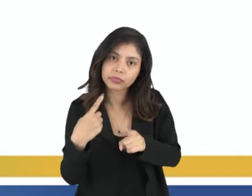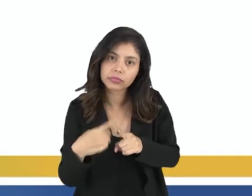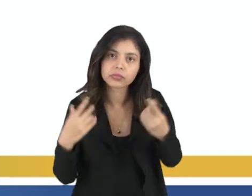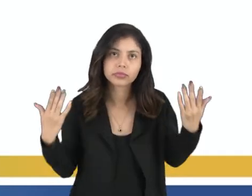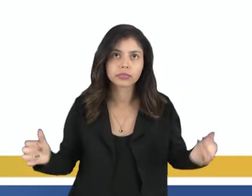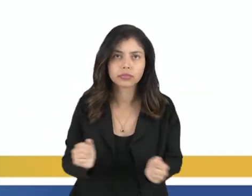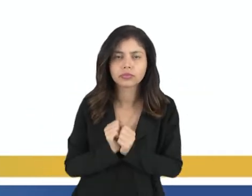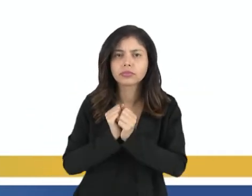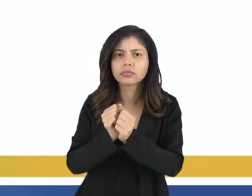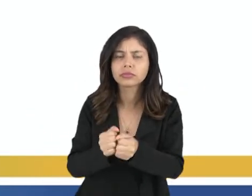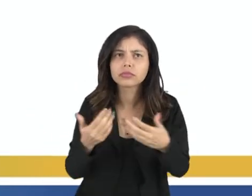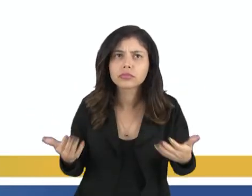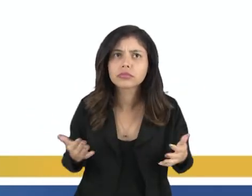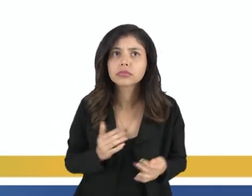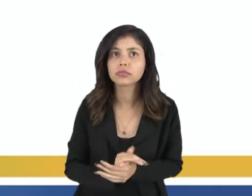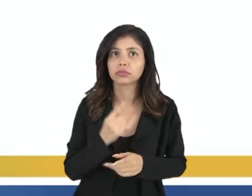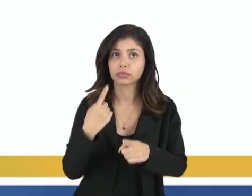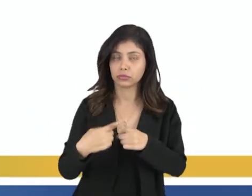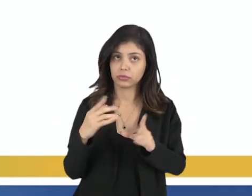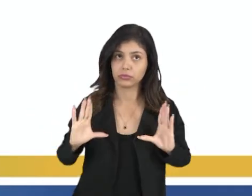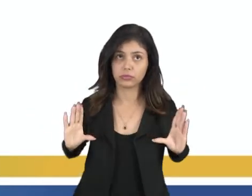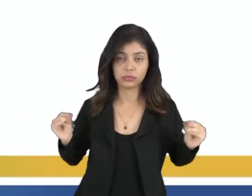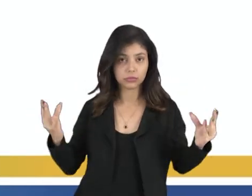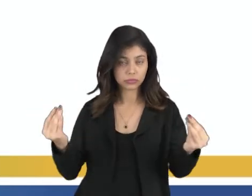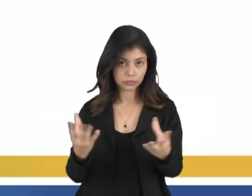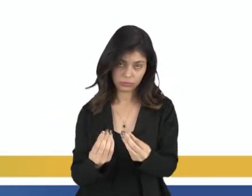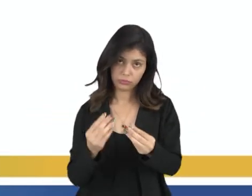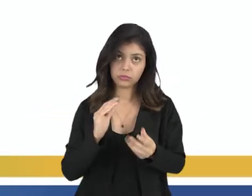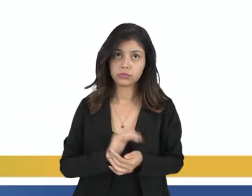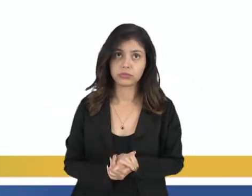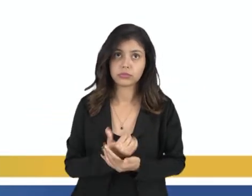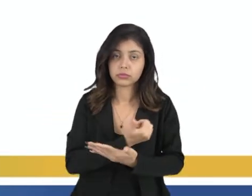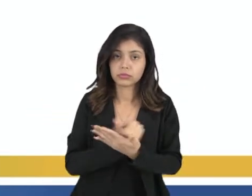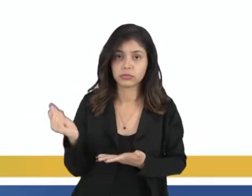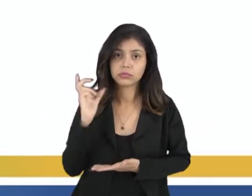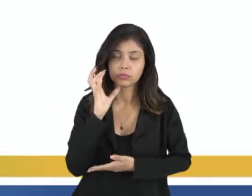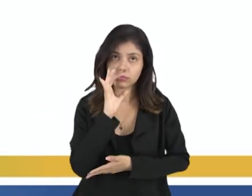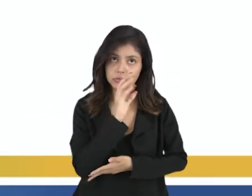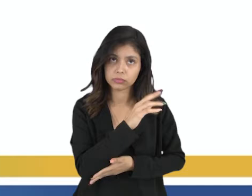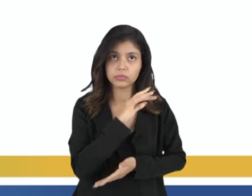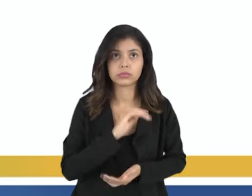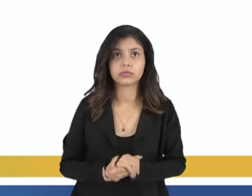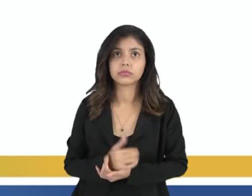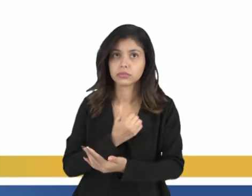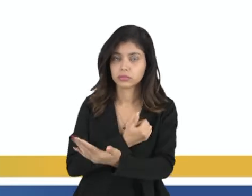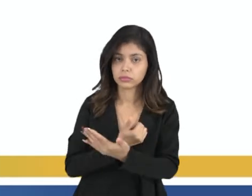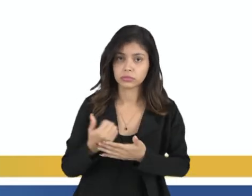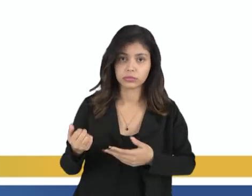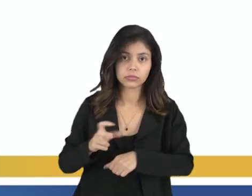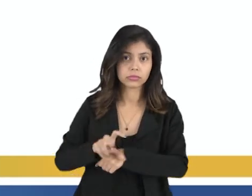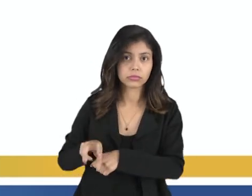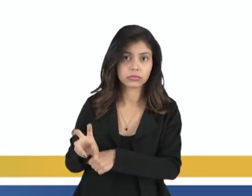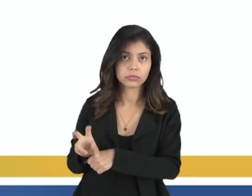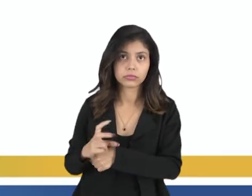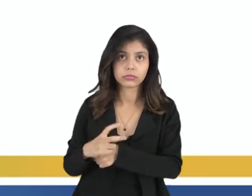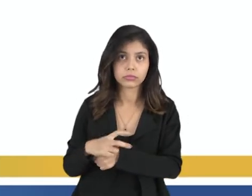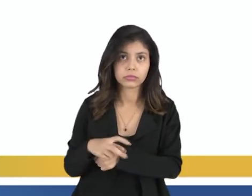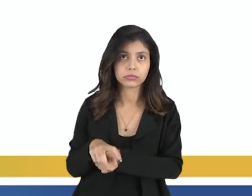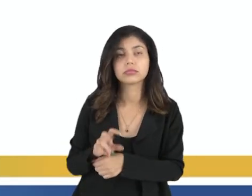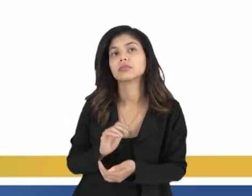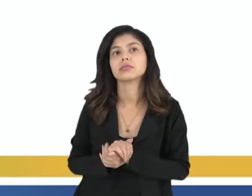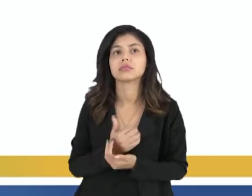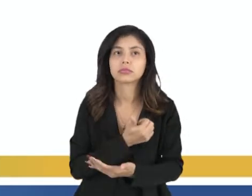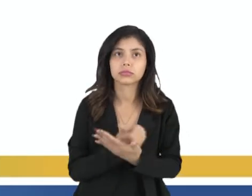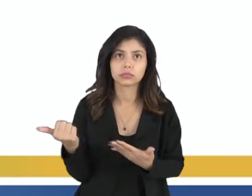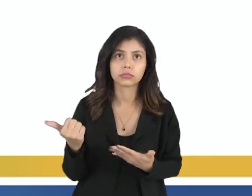as junções? Por junção de substâncias, por ação do calor, por ação mecânica